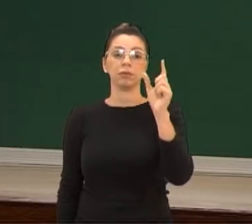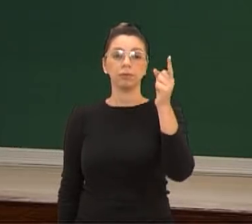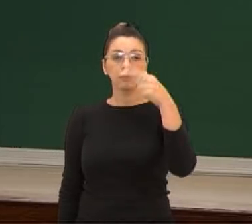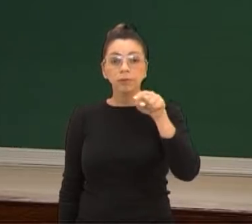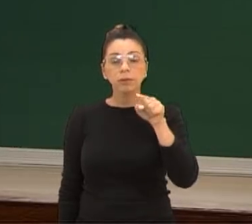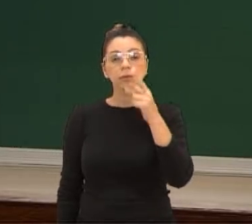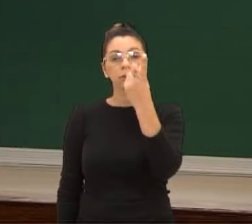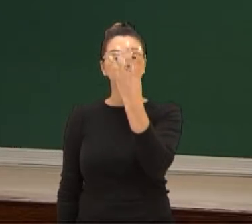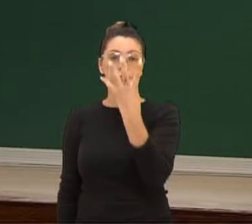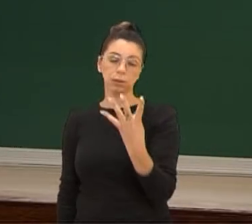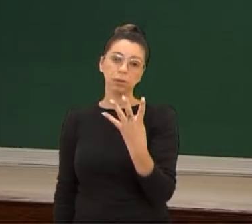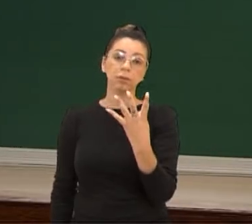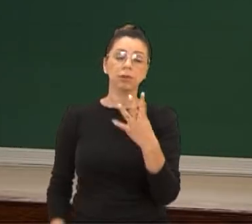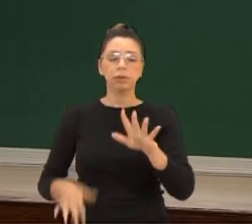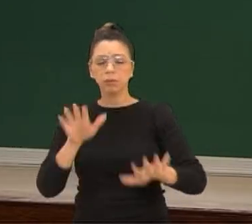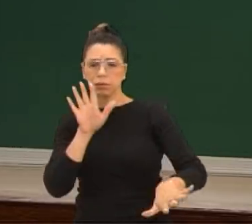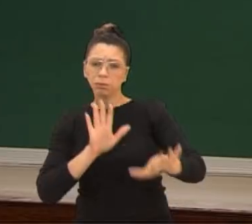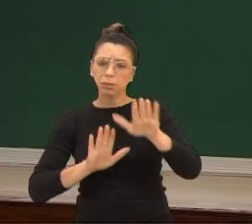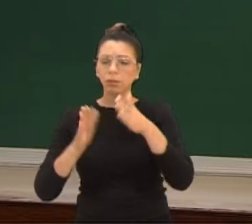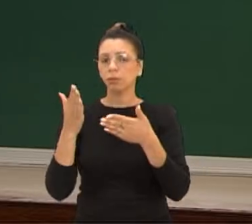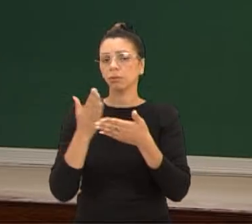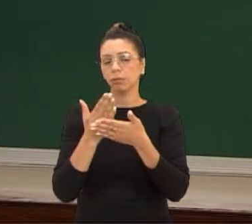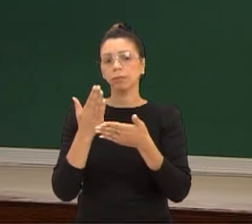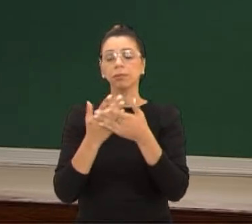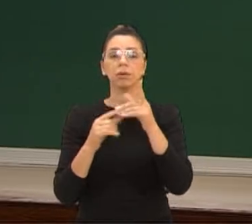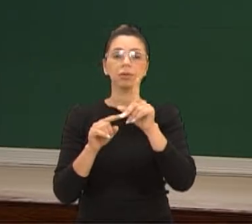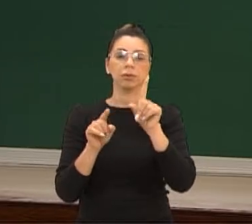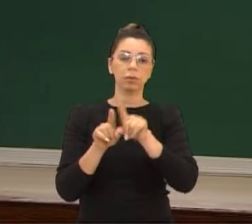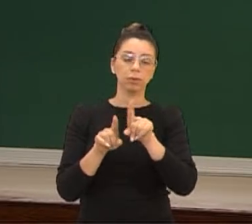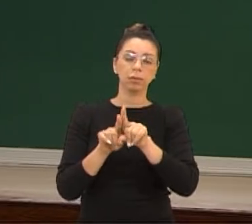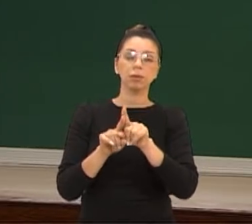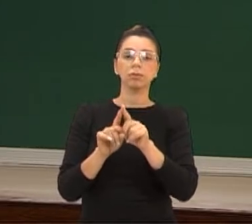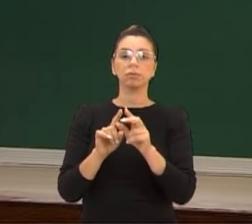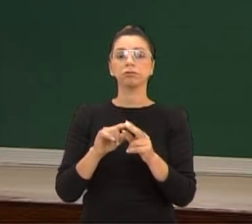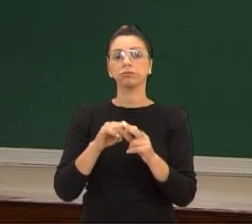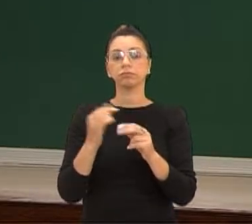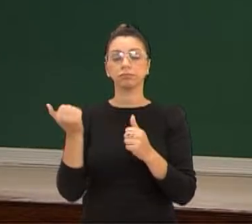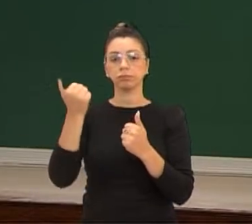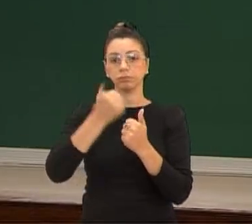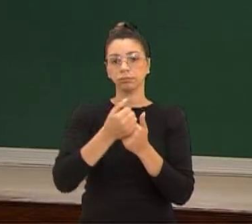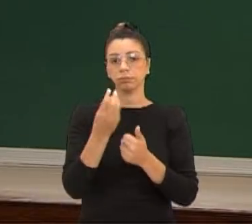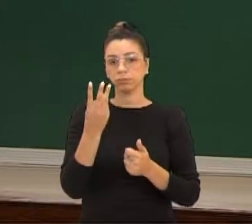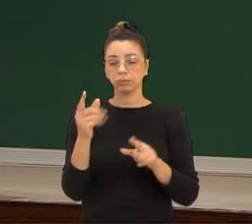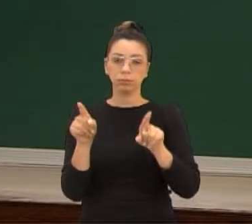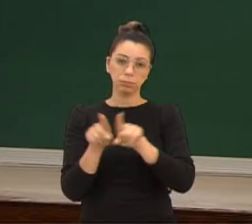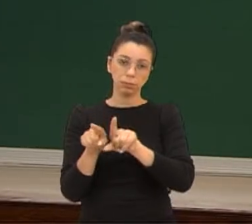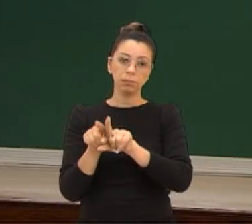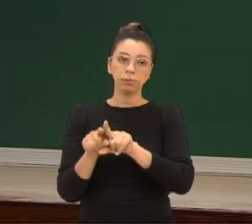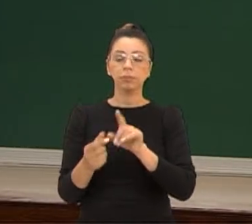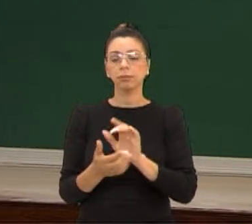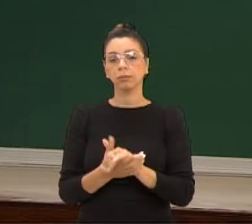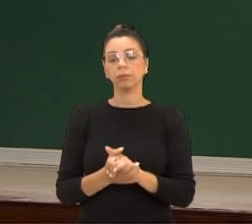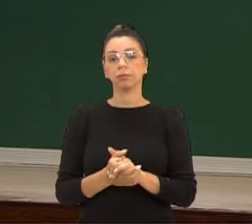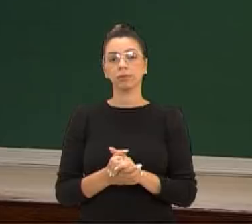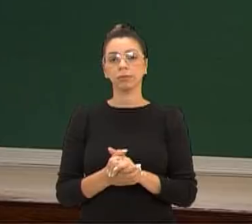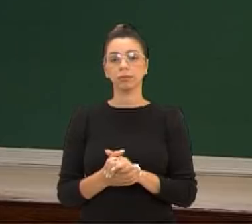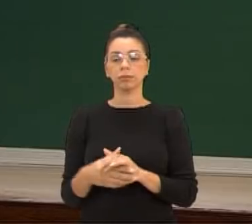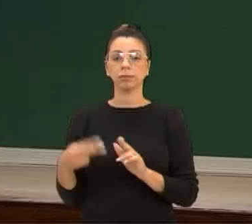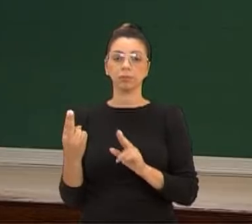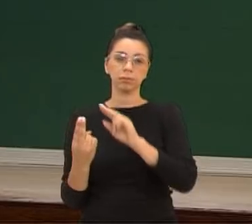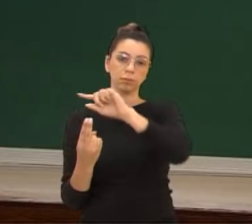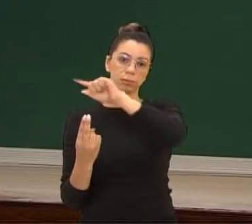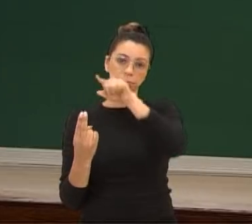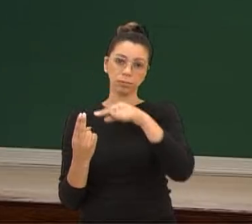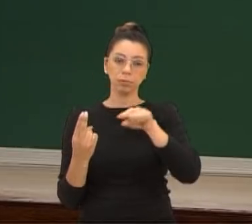e dependendo do livro, ele pede para você substituir até por 3, tá bom? Então, vamos lá. O π nós vamos substituir